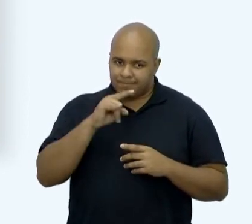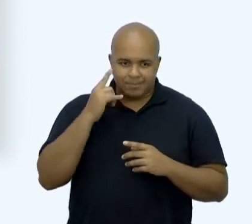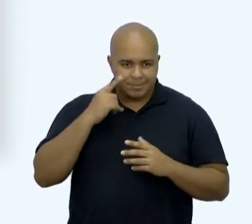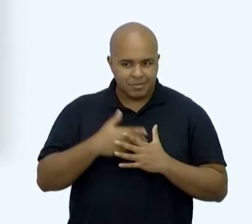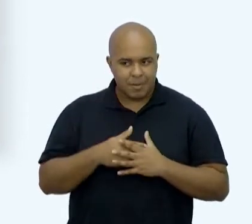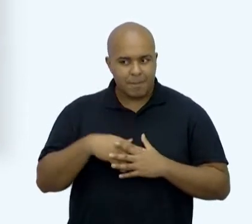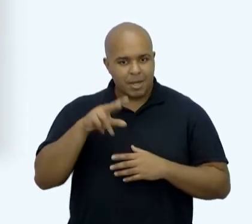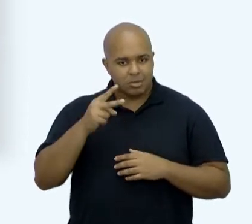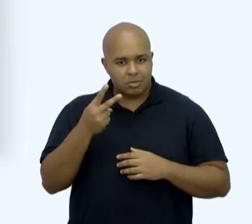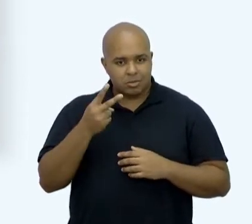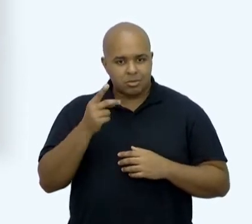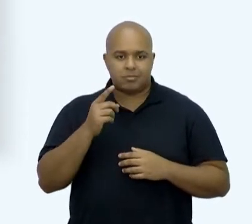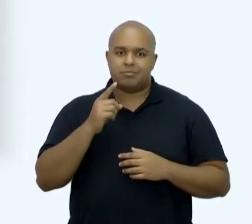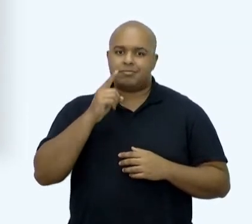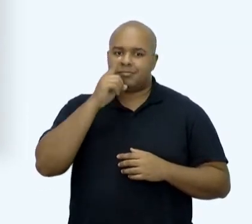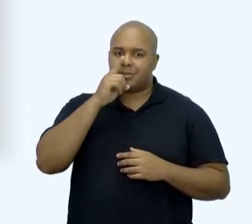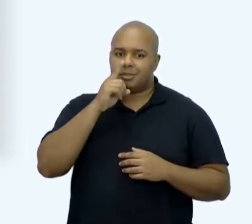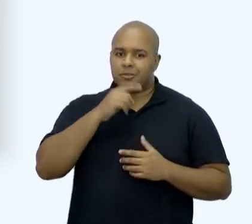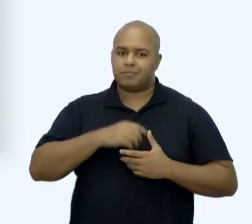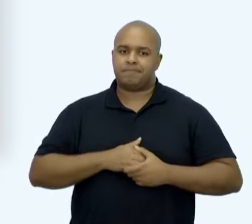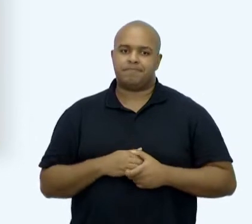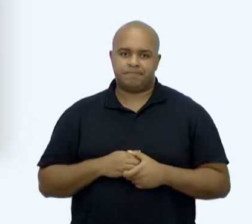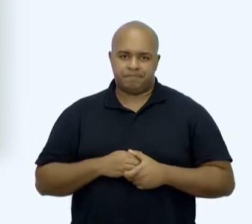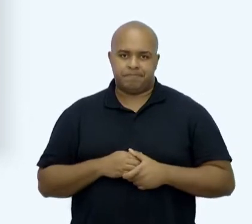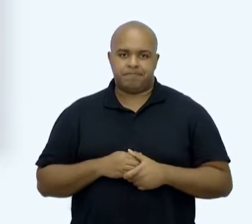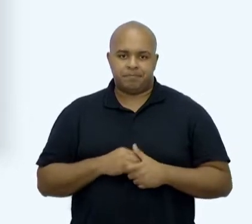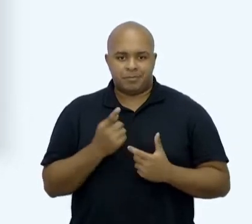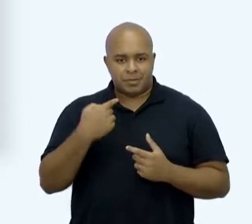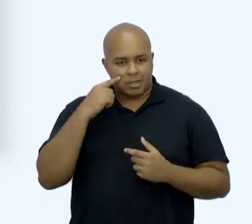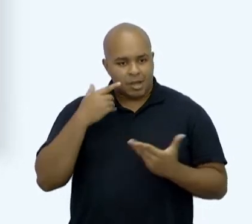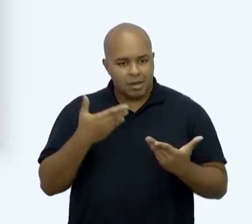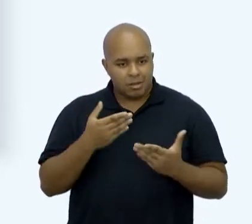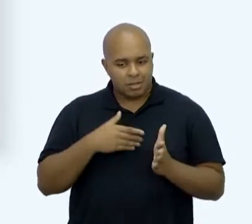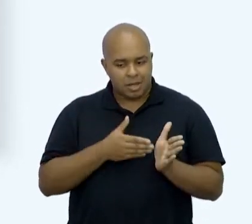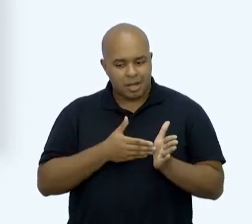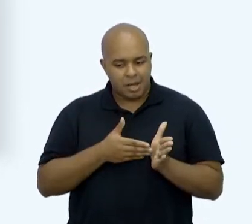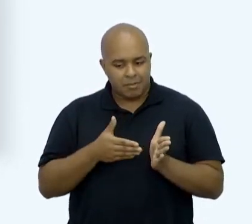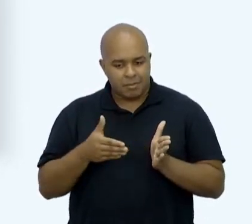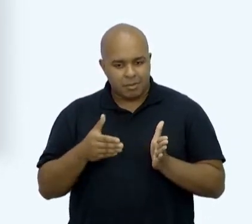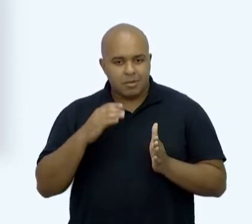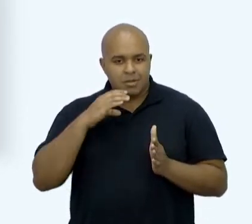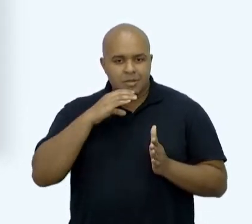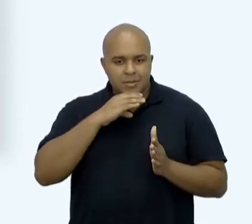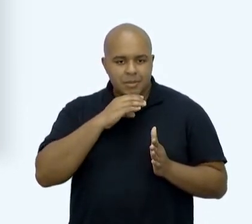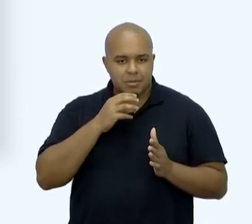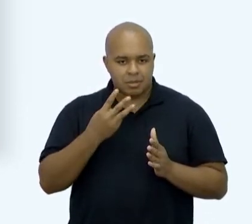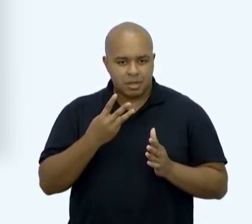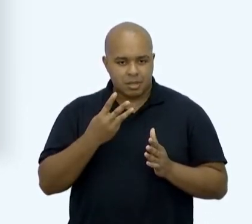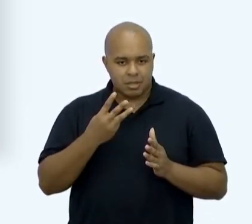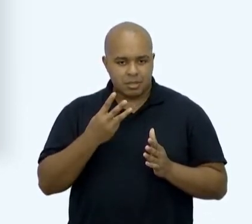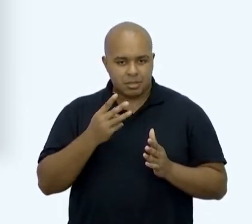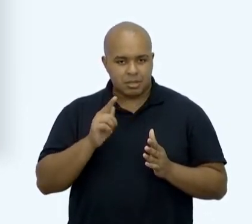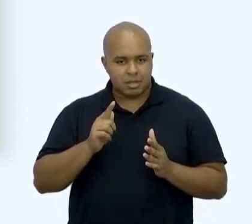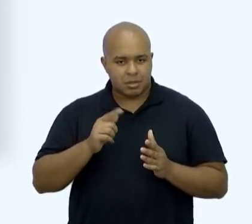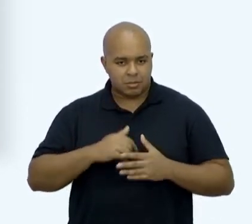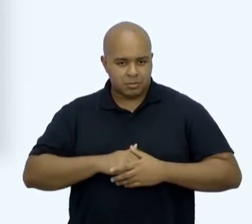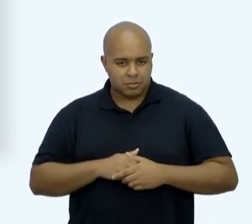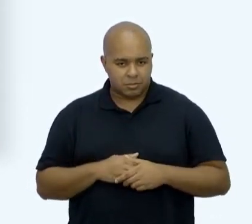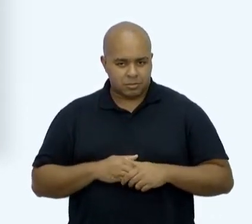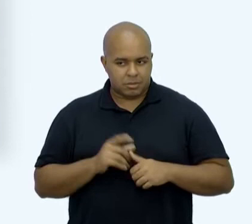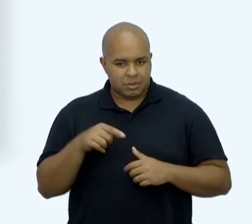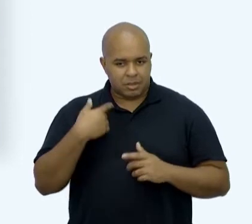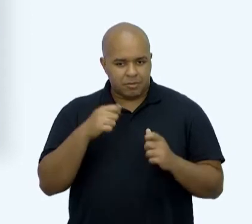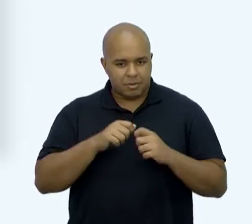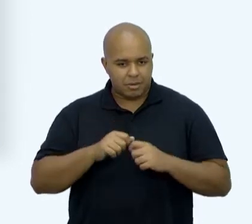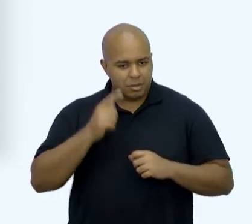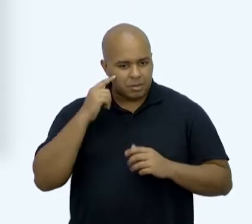além de 2, estamos em uma zona de desastre. Estamos agora a caminho de um aquecimento de 3 graus Celsius e estamos